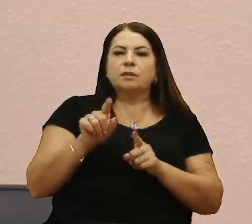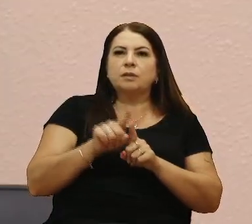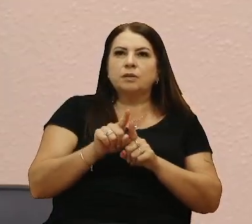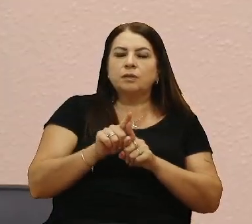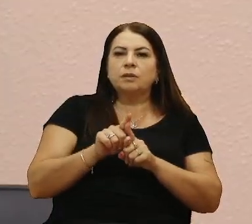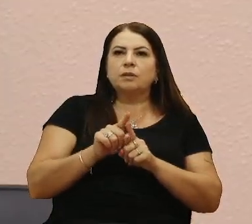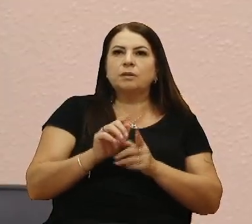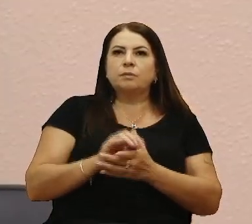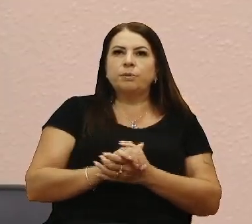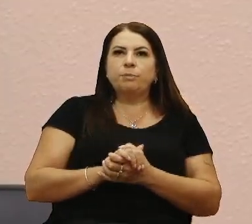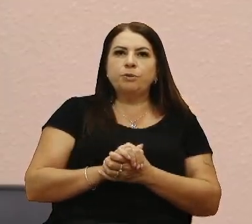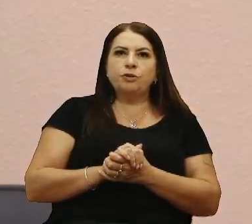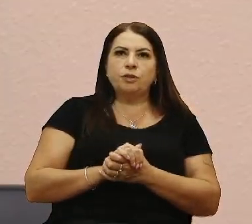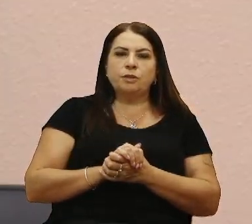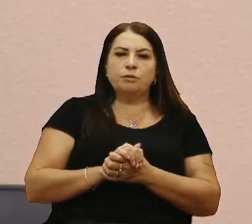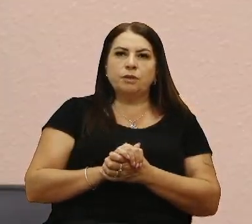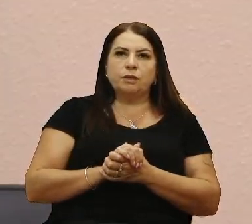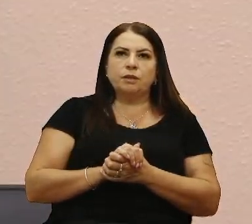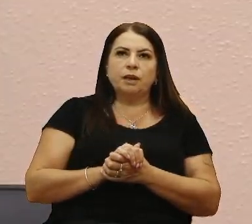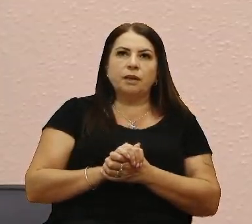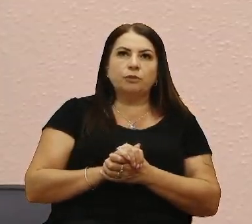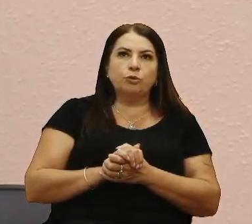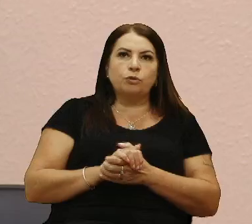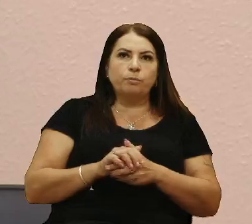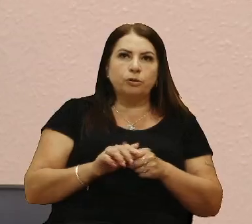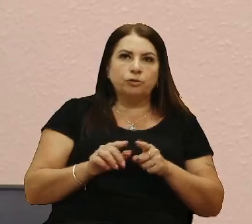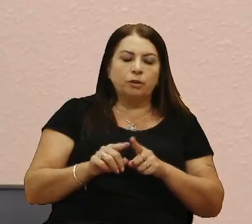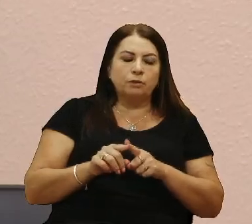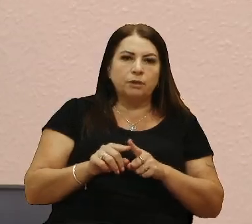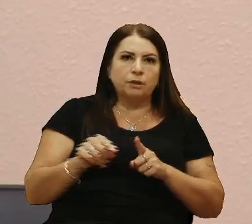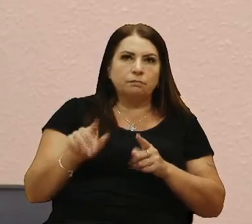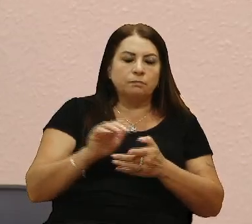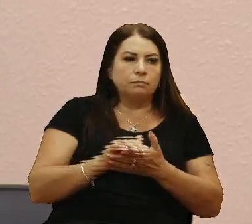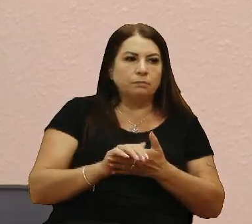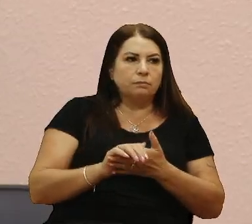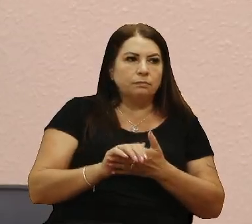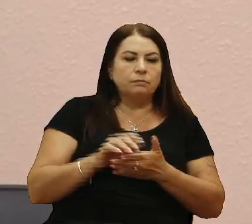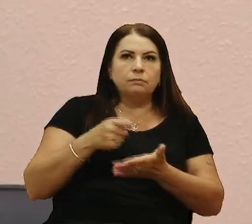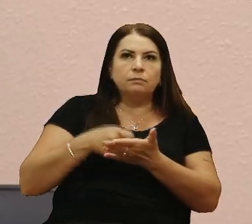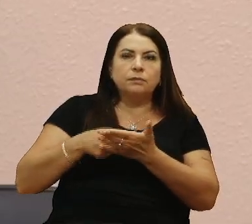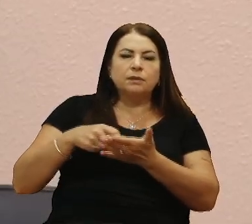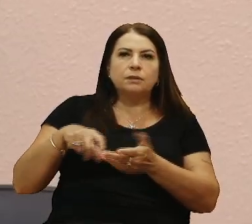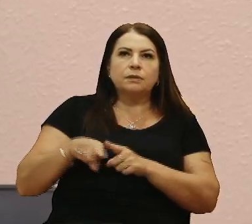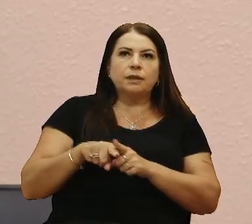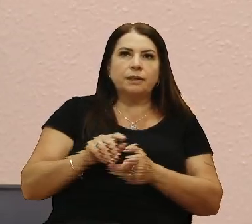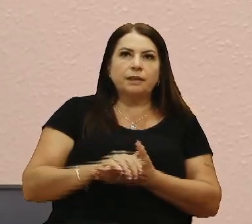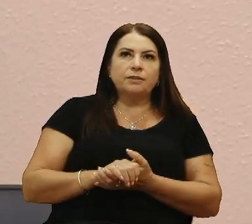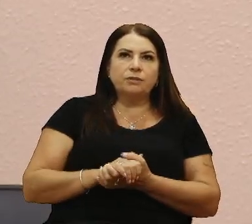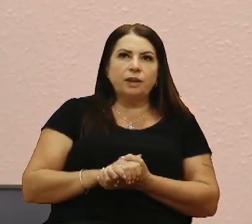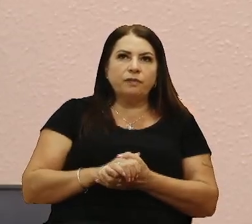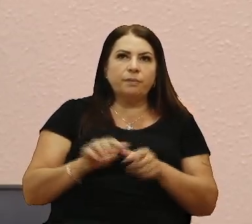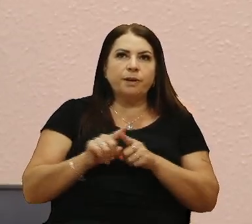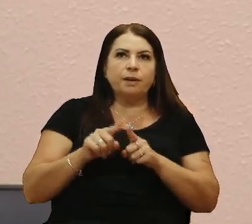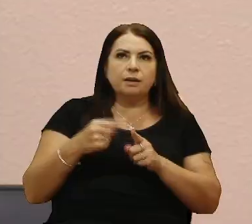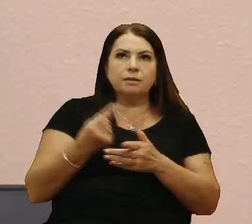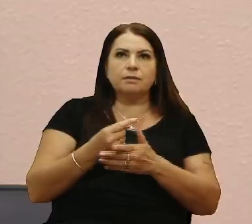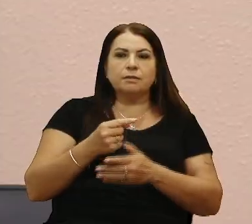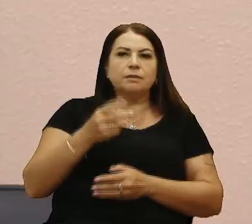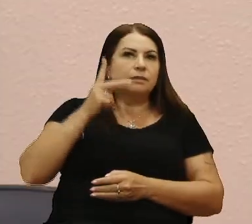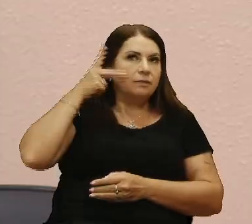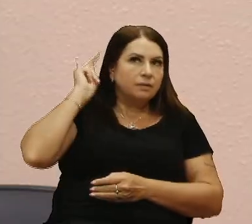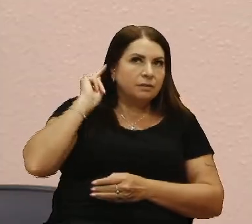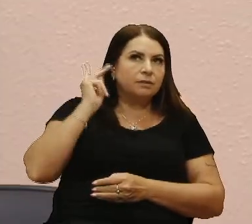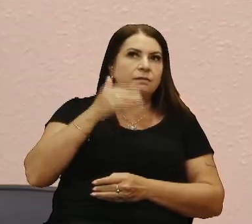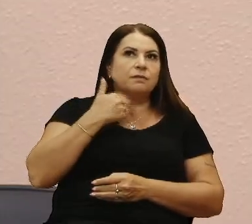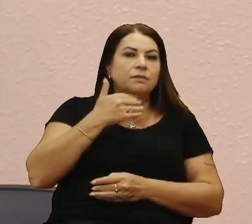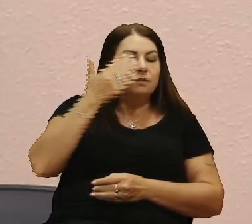colegas, onde que a gente tem que fazer a redução da maioridade penal, a gente tem que endurecer as penas, que nem o vereador Iago falou, se vai adiantar a